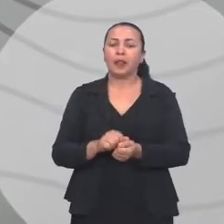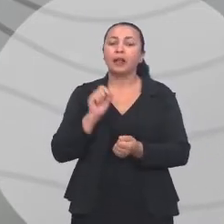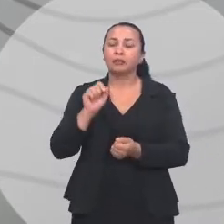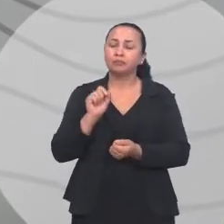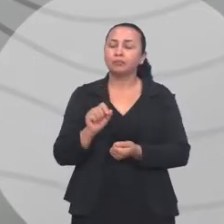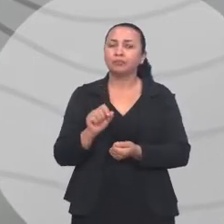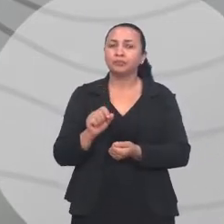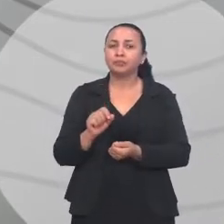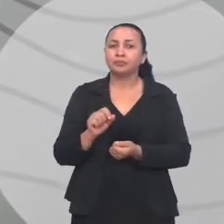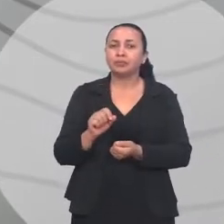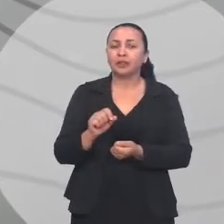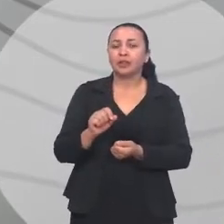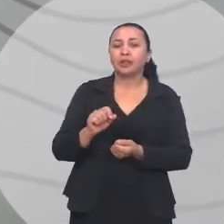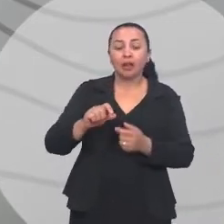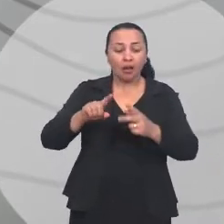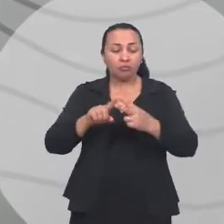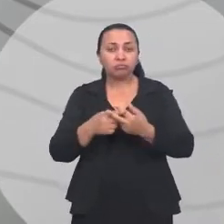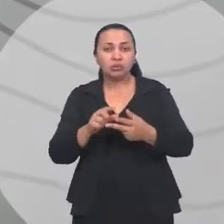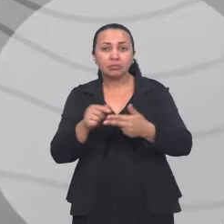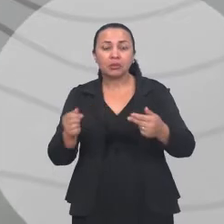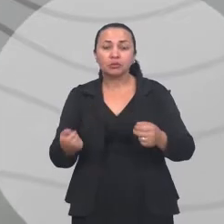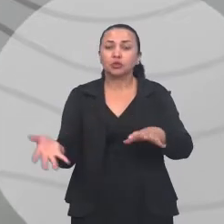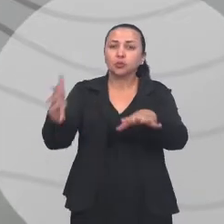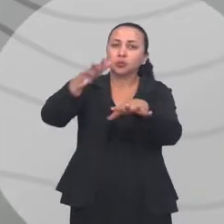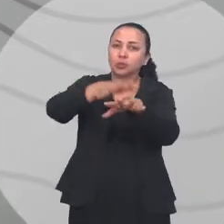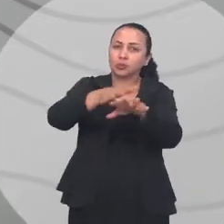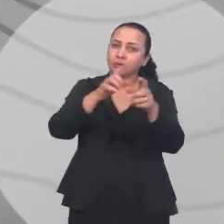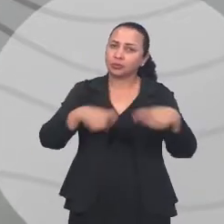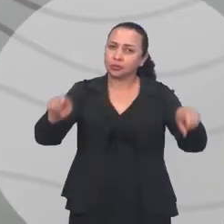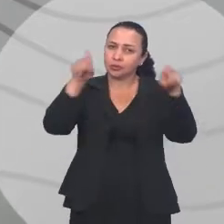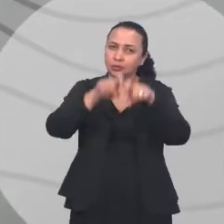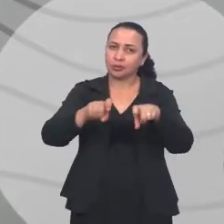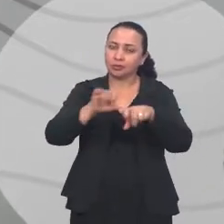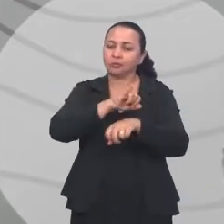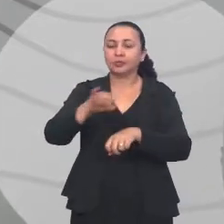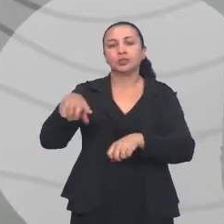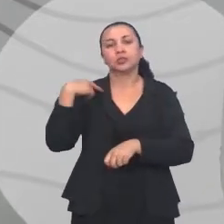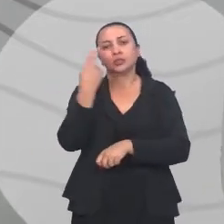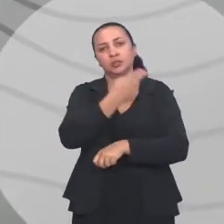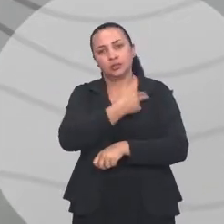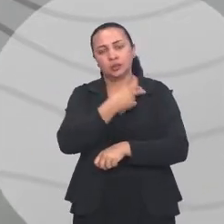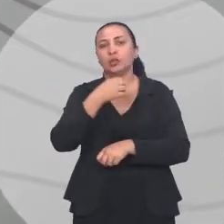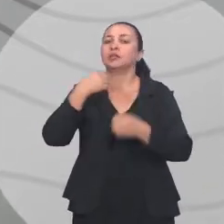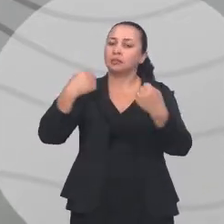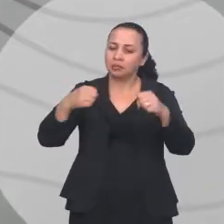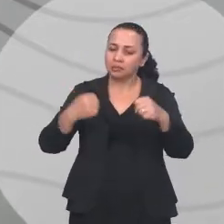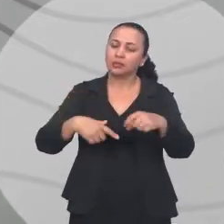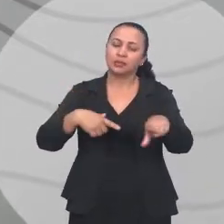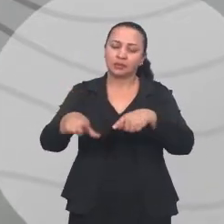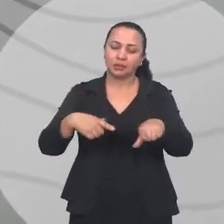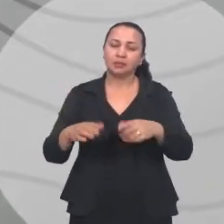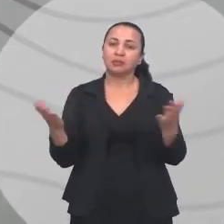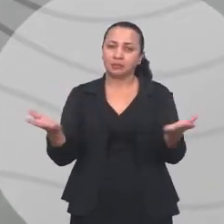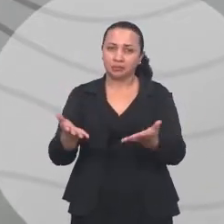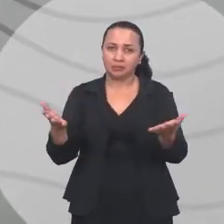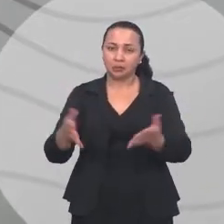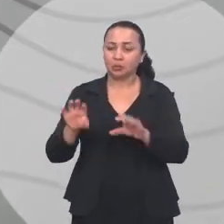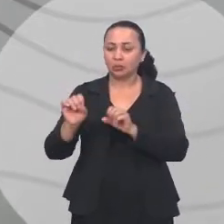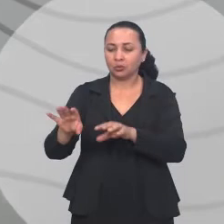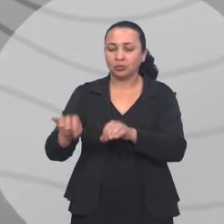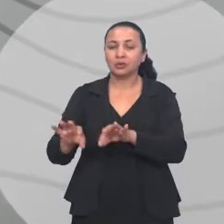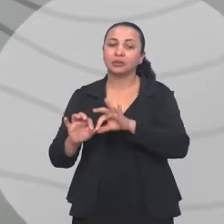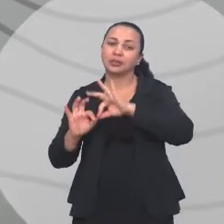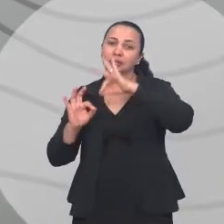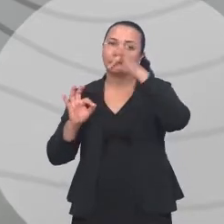nosso esse é um instrumento de inclusão digital se nós vamos passar agora trabalhar com